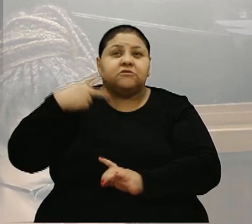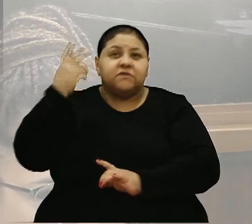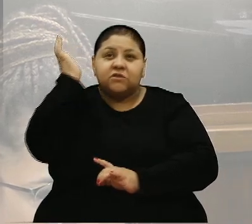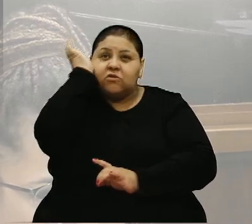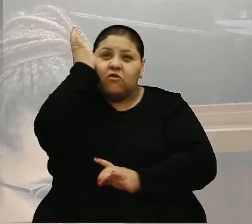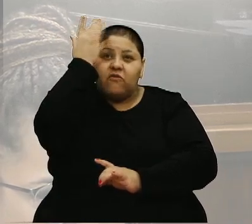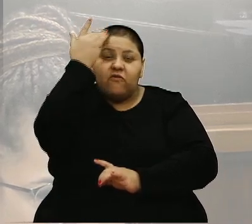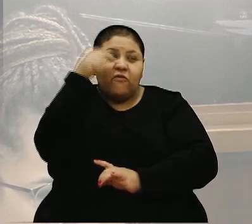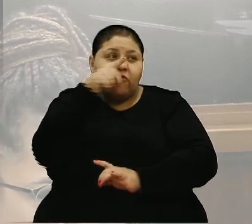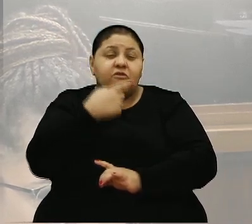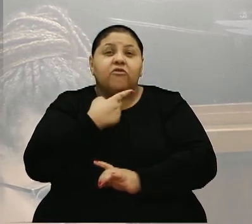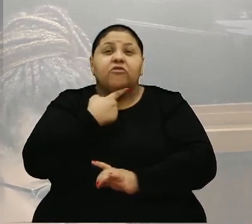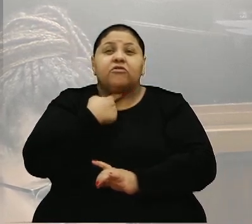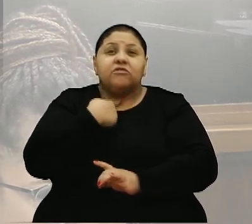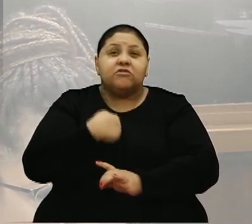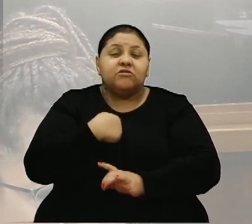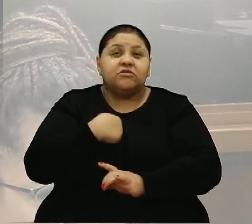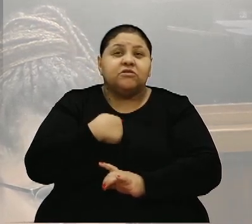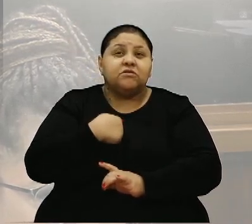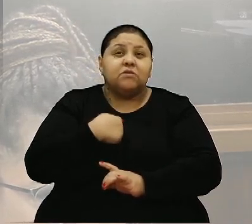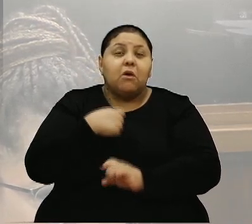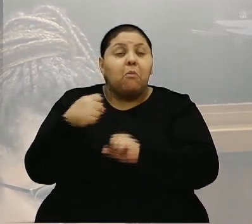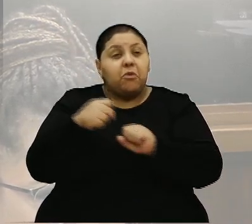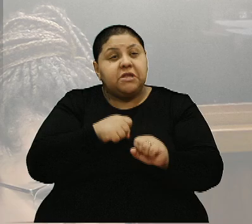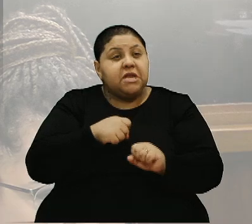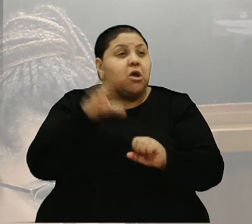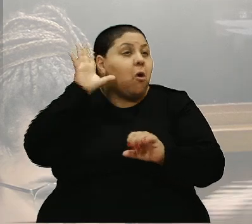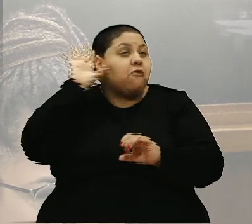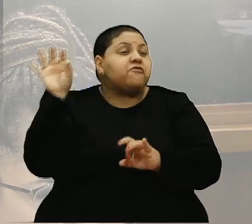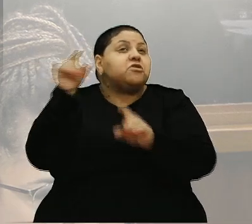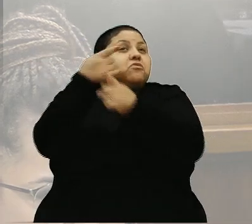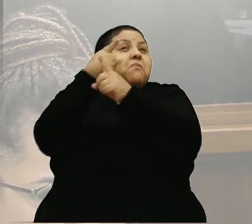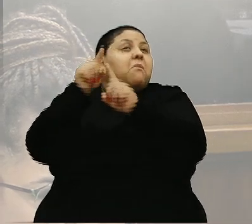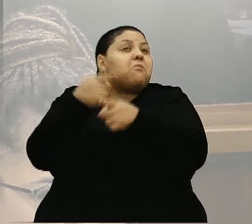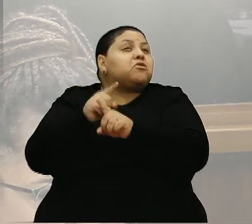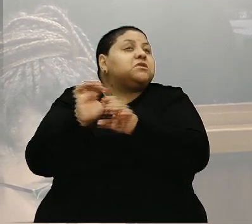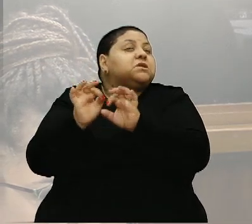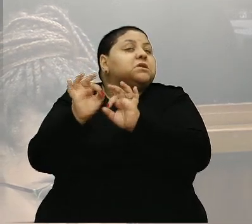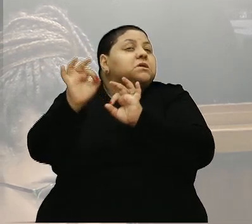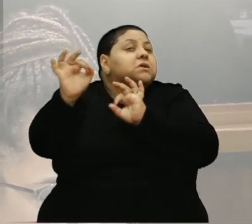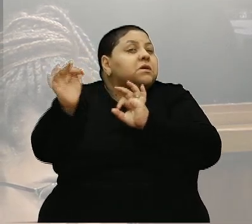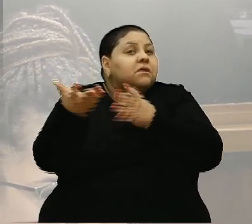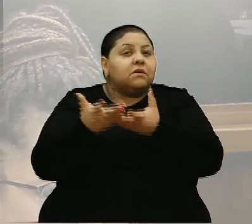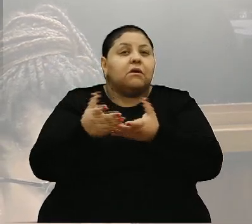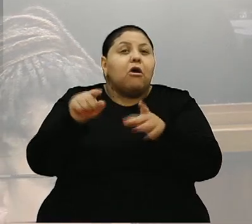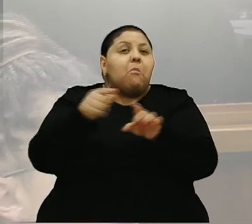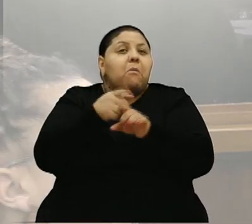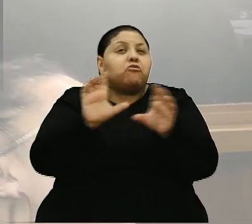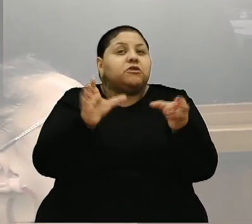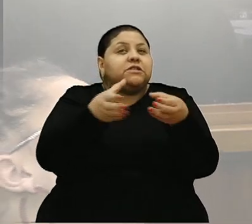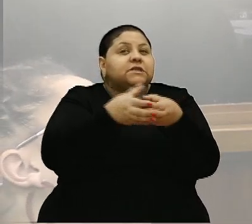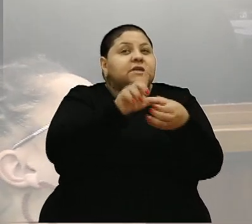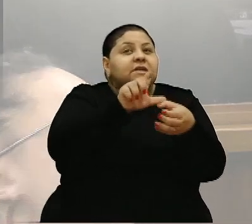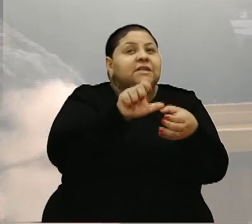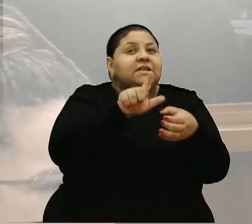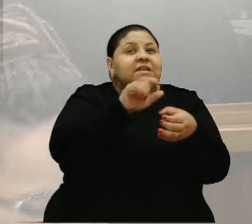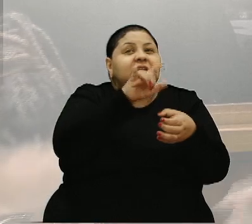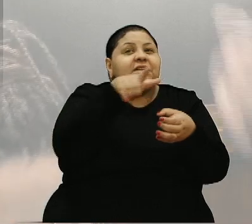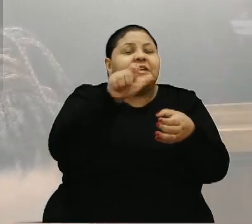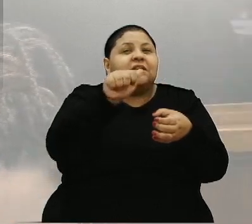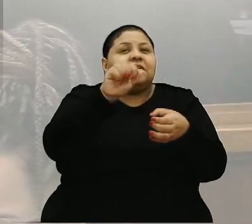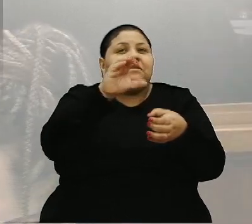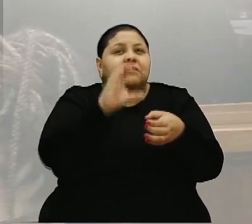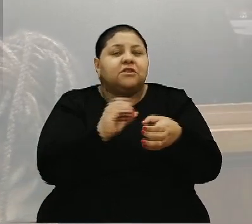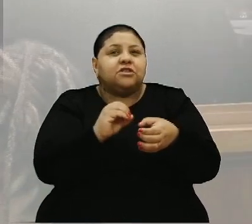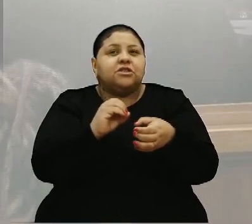de... Dava para ter ouvido uma ópera... Aquela música do Legião Urbana, vereadora Estela, me ajudem.